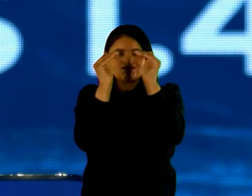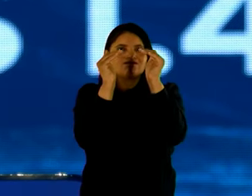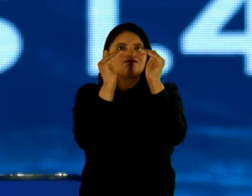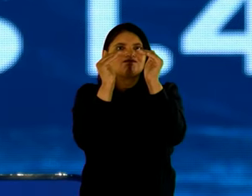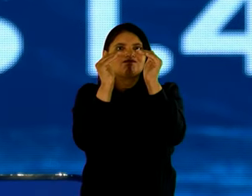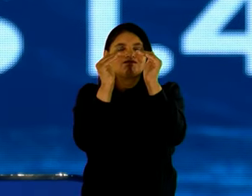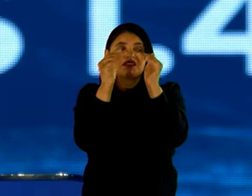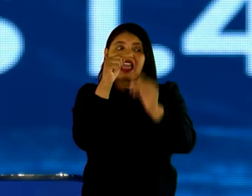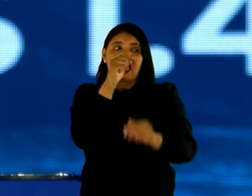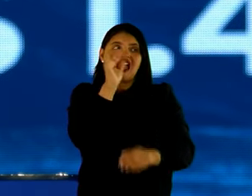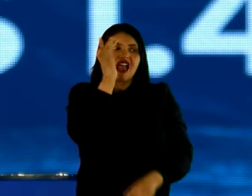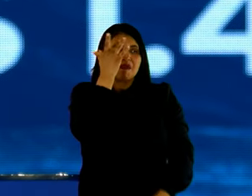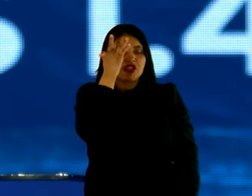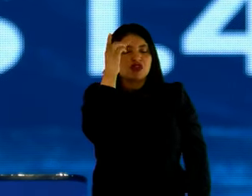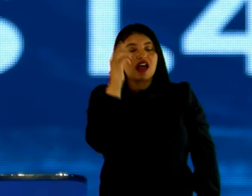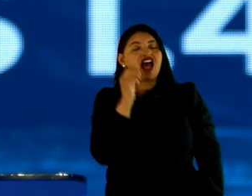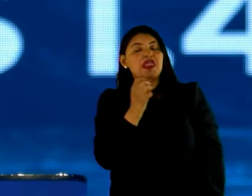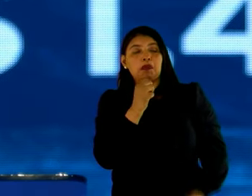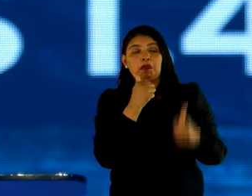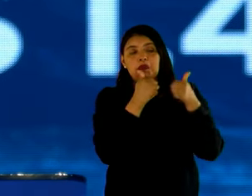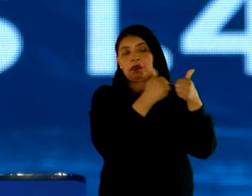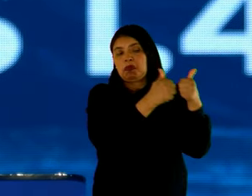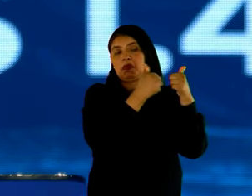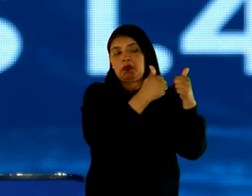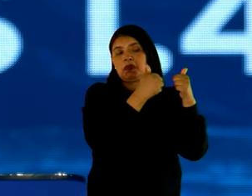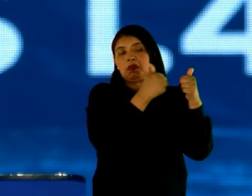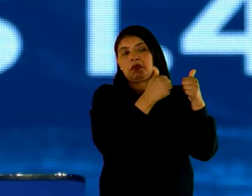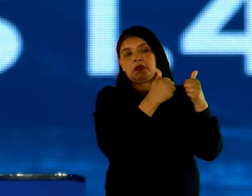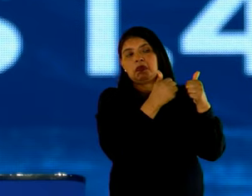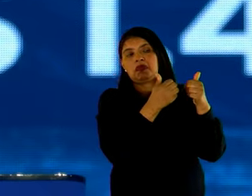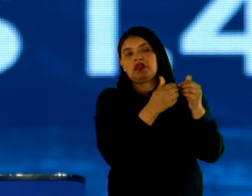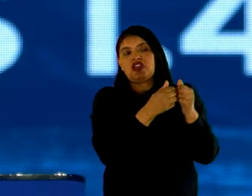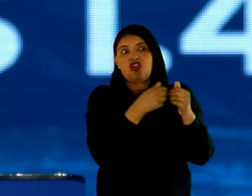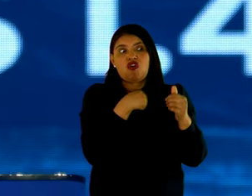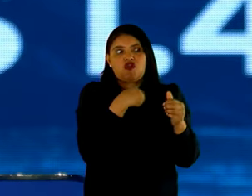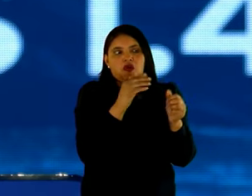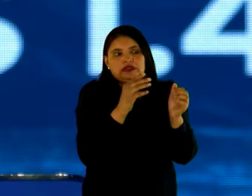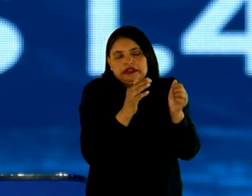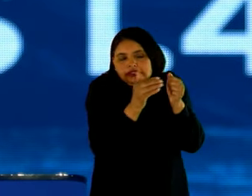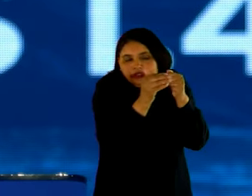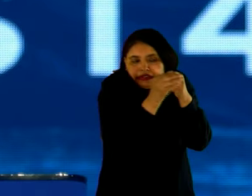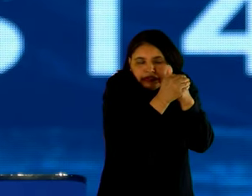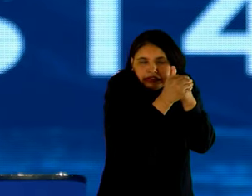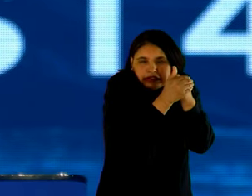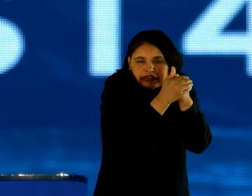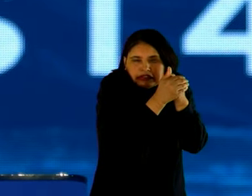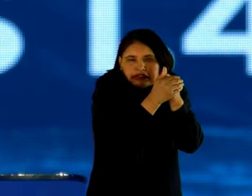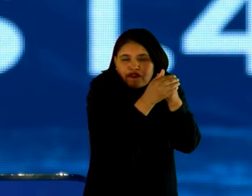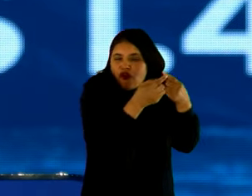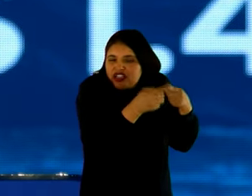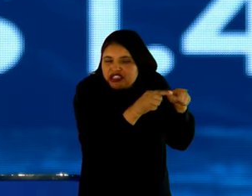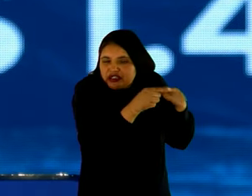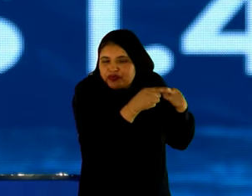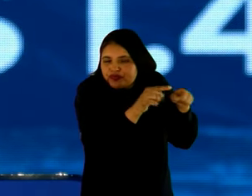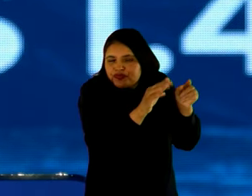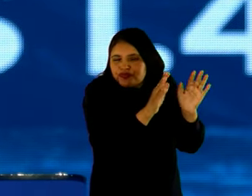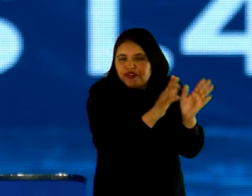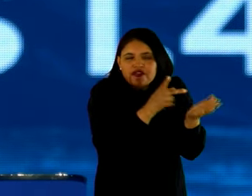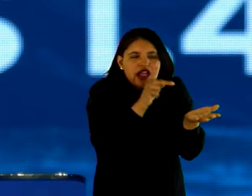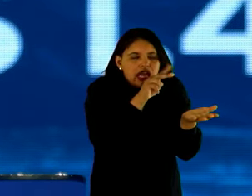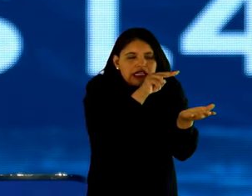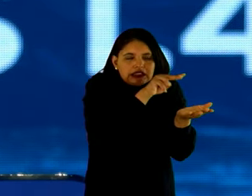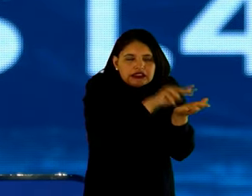Ele achou que tava tudo bem. Ninguém está vendo. Vou me ocultar no porão desse navio. Vou ficar quietinho